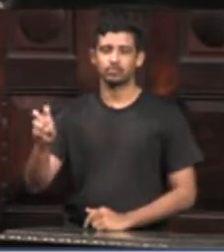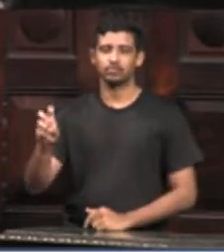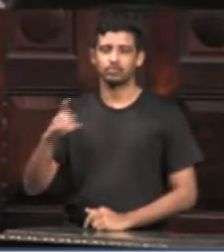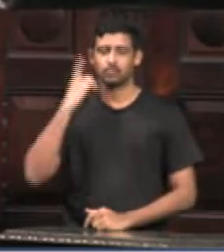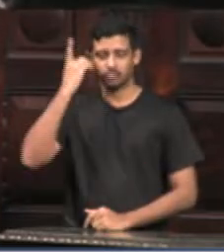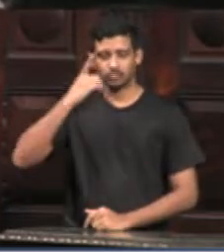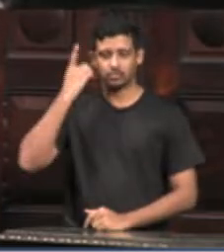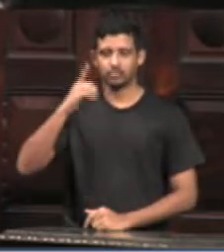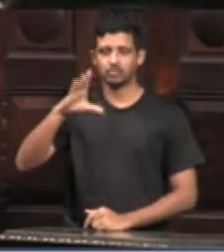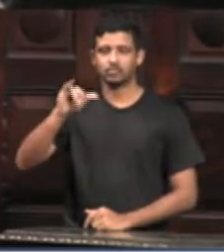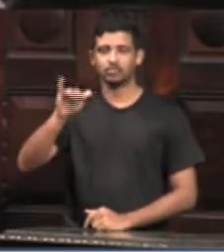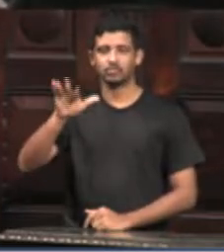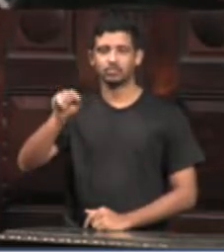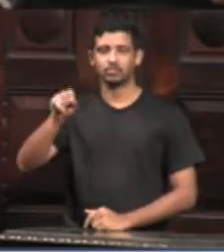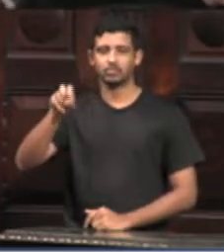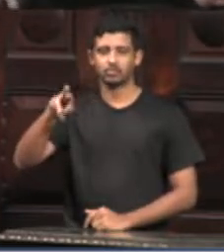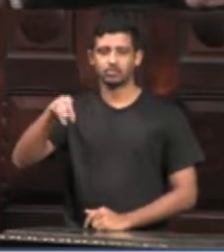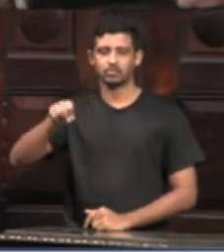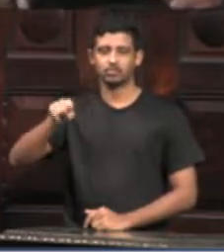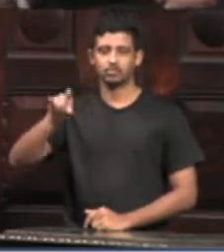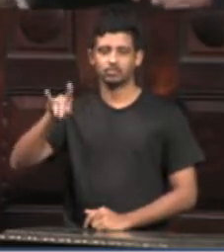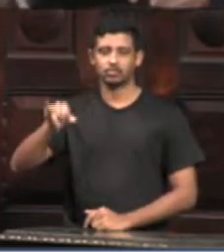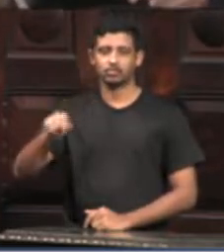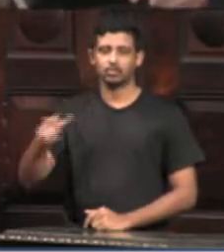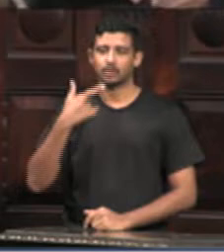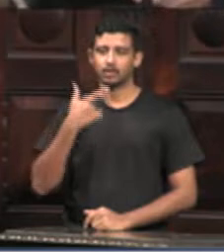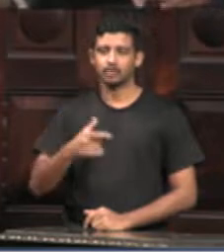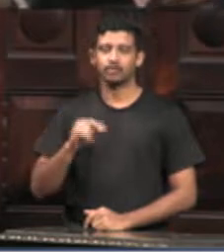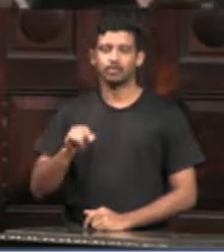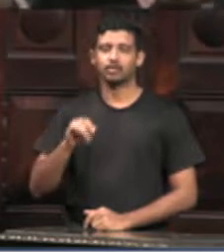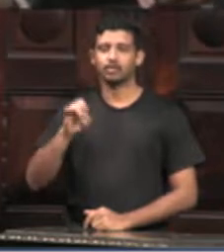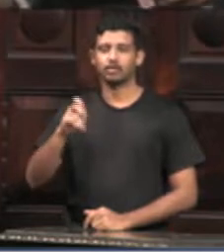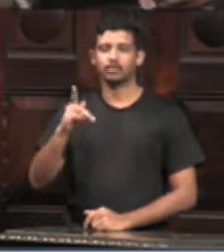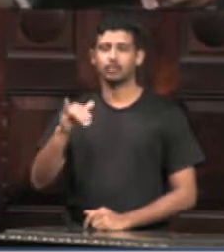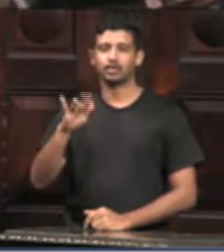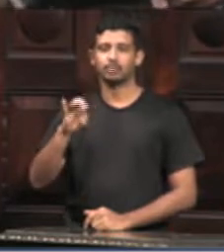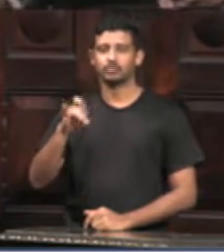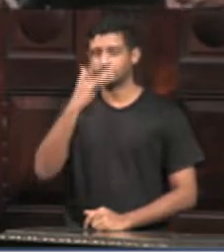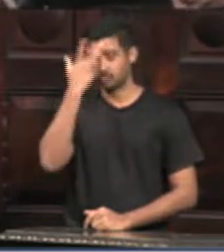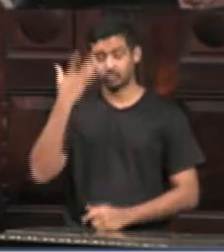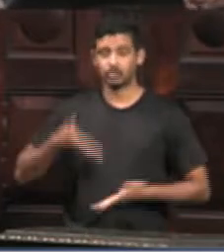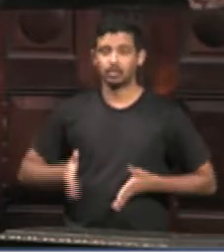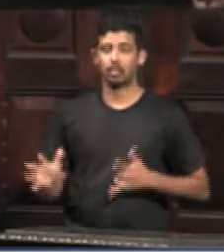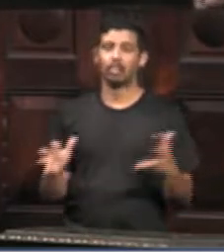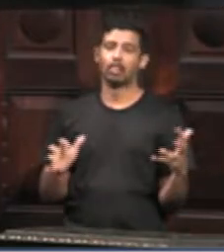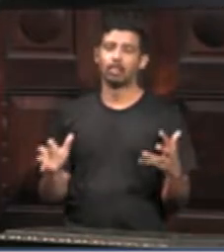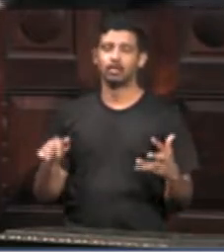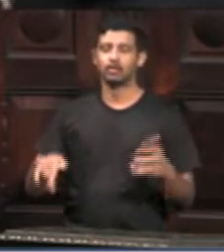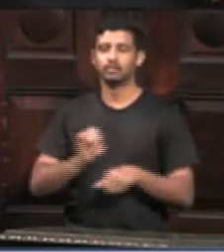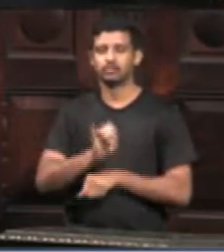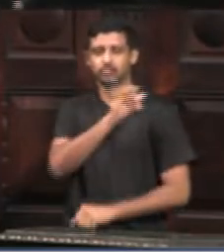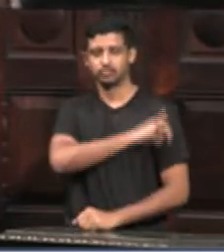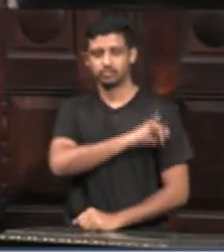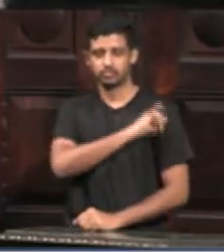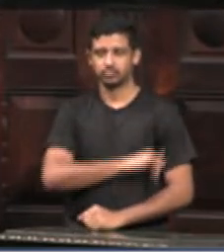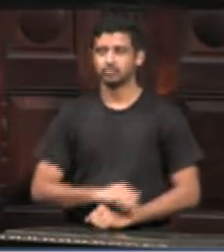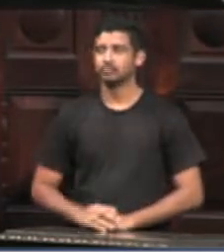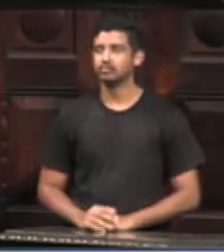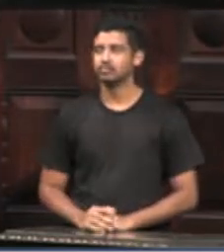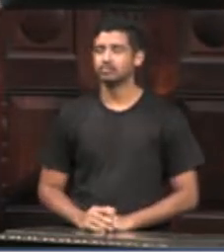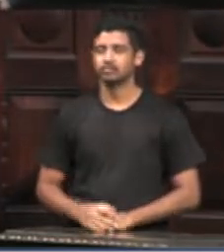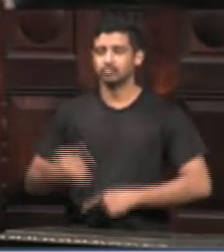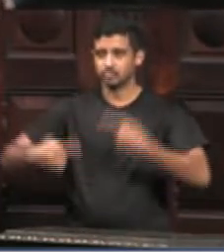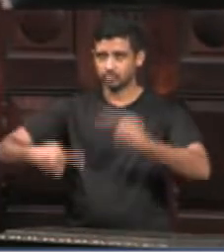deputado Carlos Mink, institui o programa de prevenção à epilepsia e assistência integral às pessoas com epilepsia no Estado do Rio de Janeiro, da outras providências.